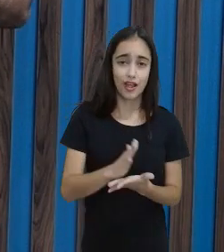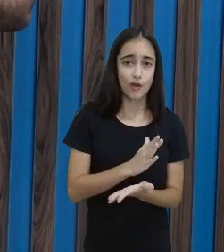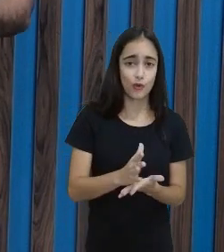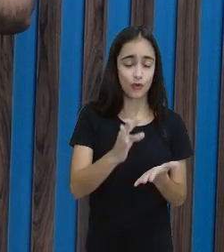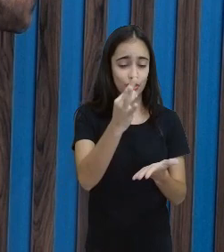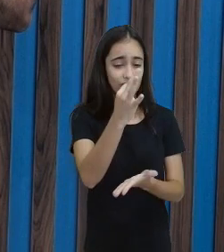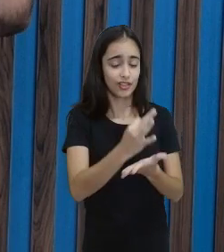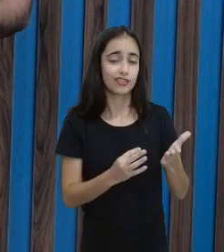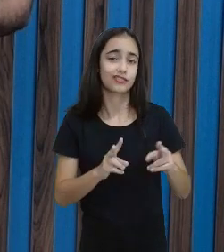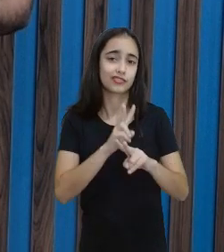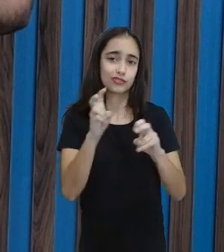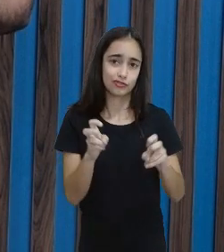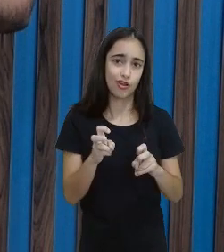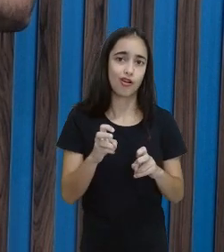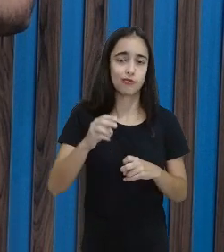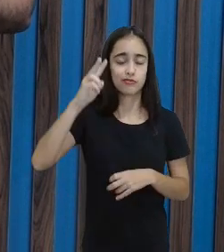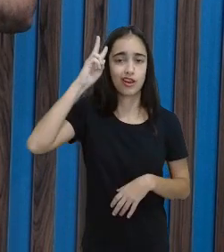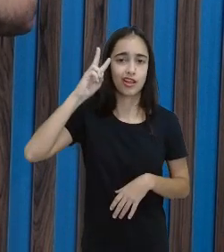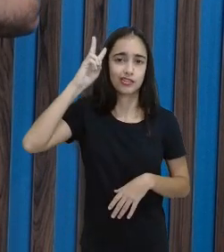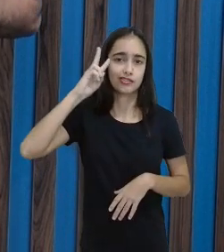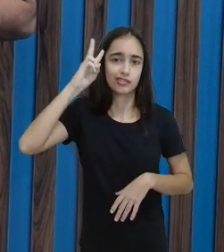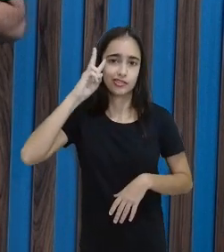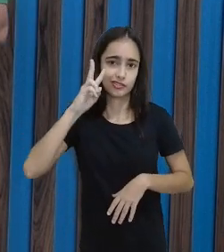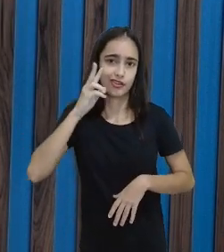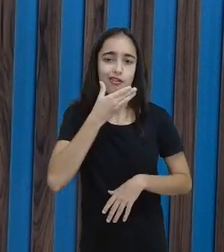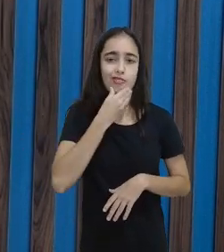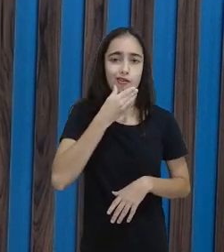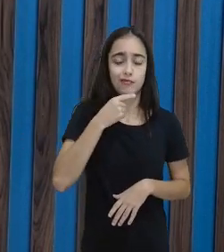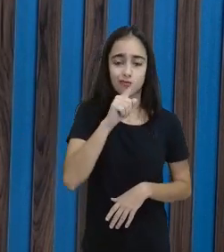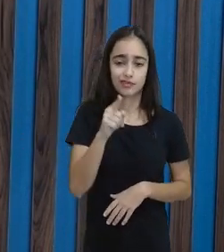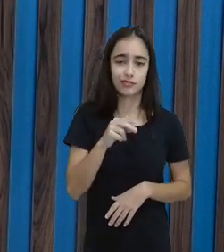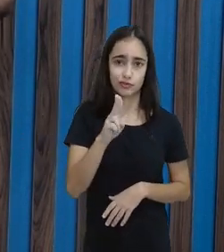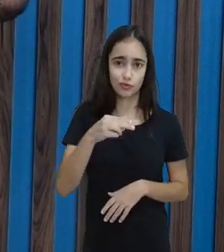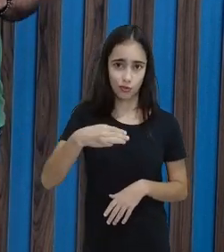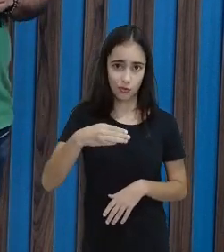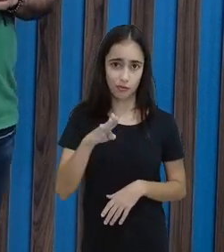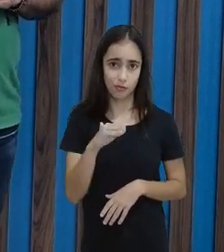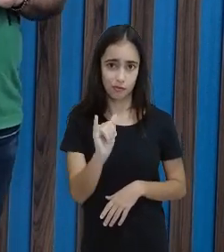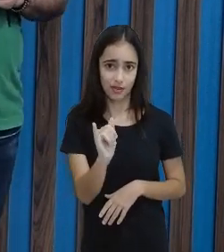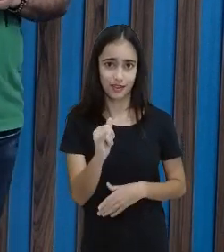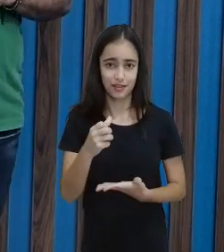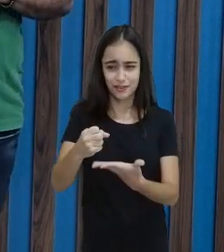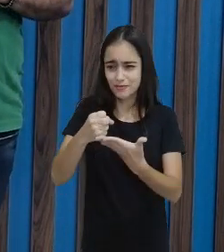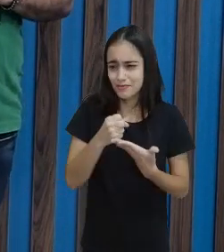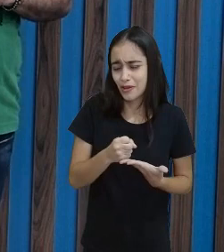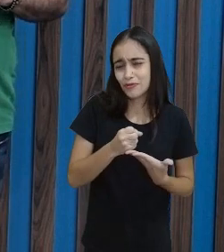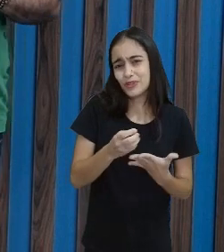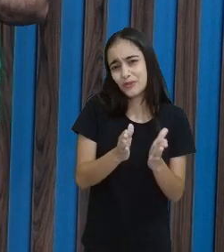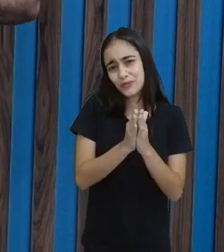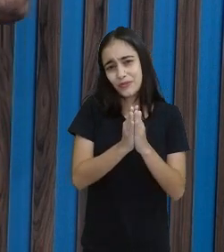sobre a história de Zumbi dos Palmares. Então vamos passar aqui. Ajuda aí, produção,